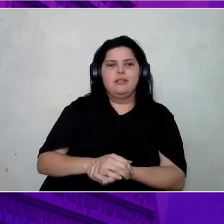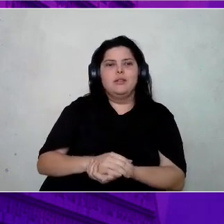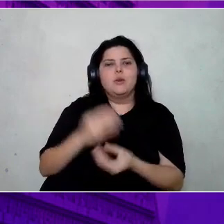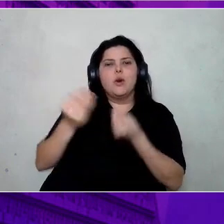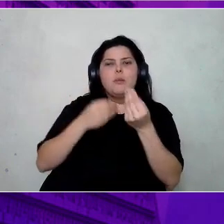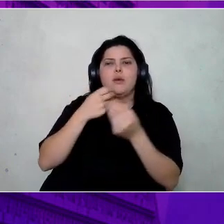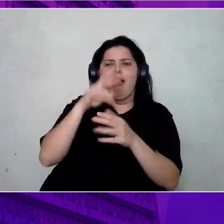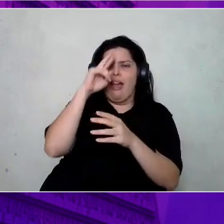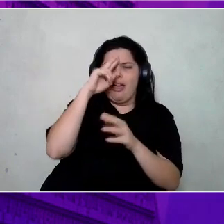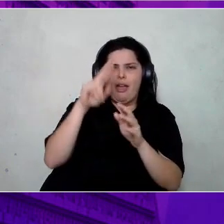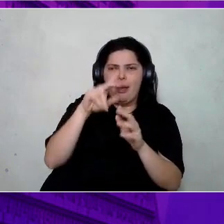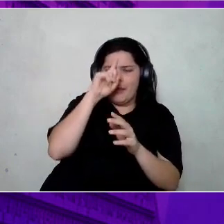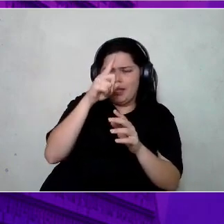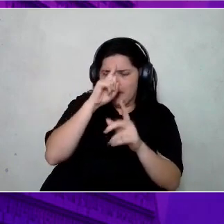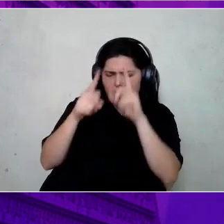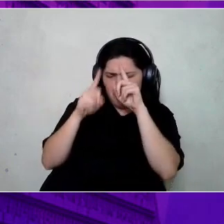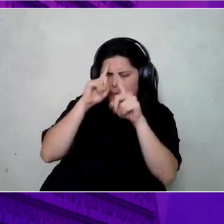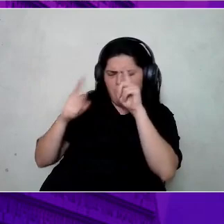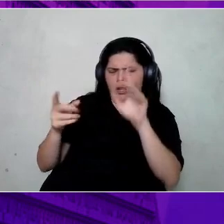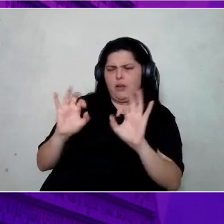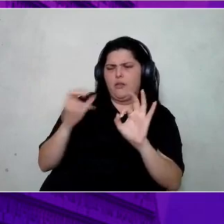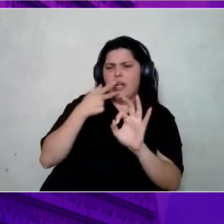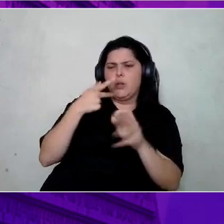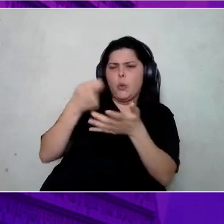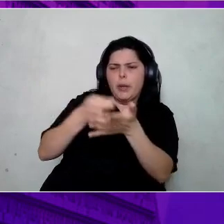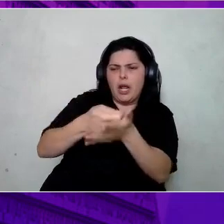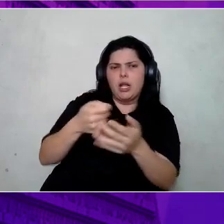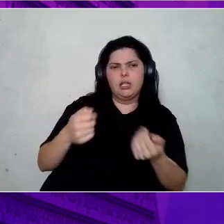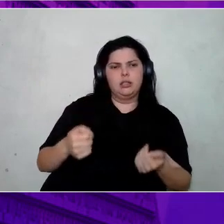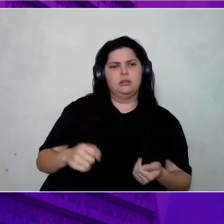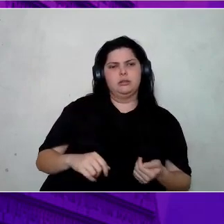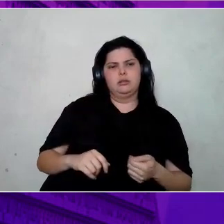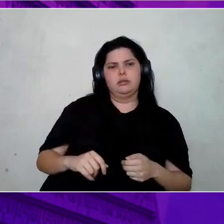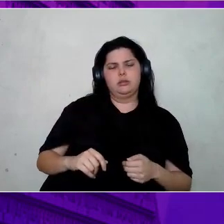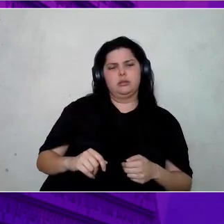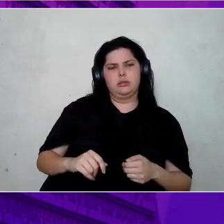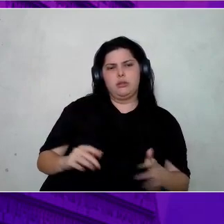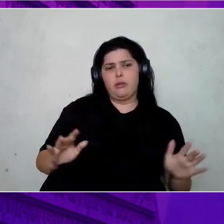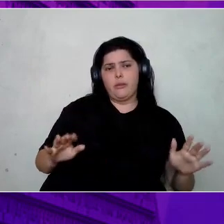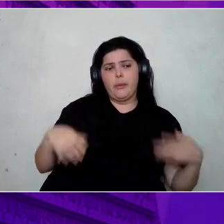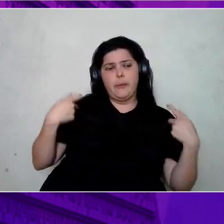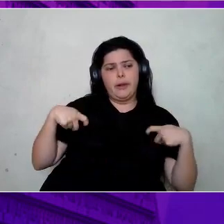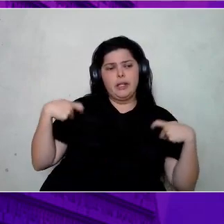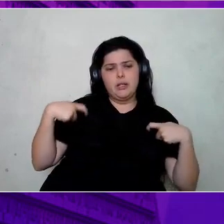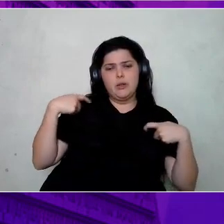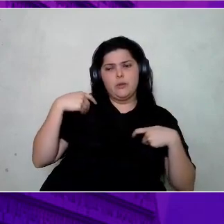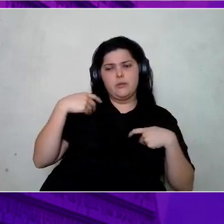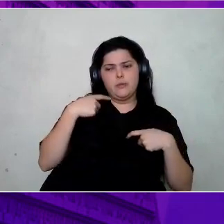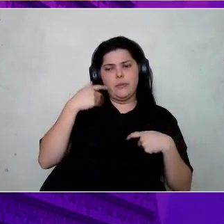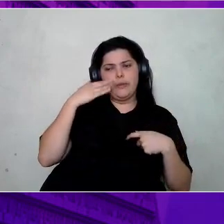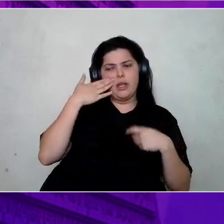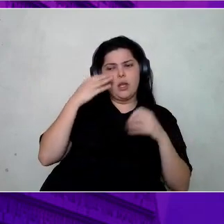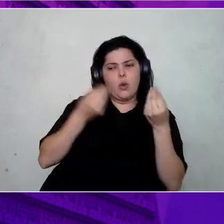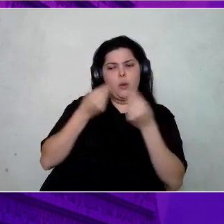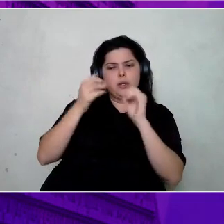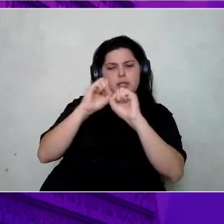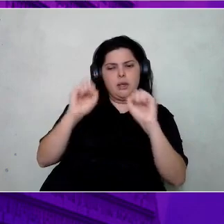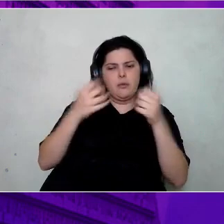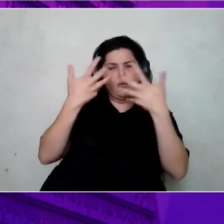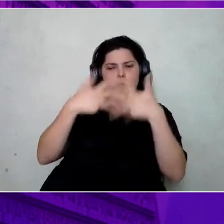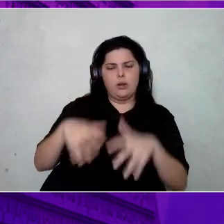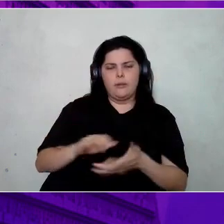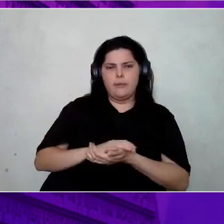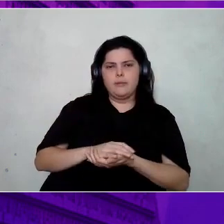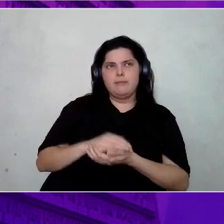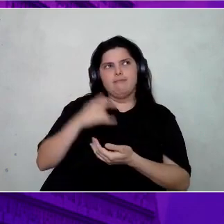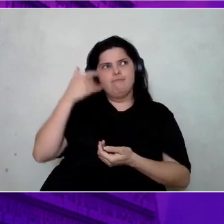né? Saindo, dizendo o que tem que fazer. Eu precisava ter essa visão sistêmica. E aí foi onde, pô, quebrando a cabeça, eu falei,